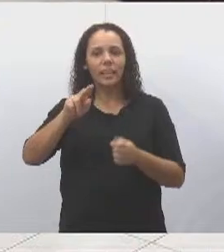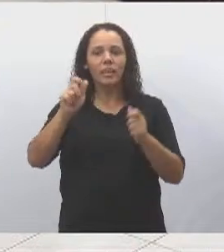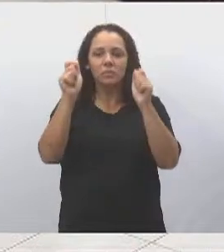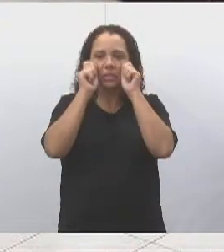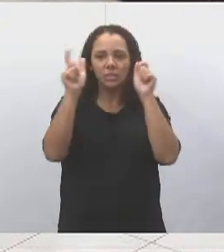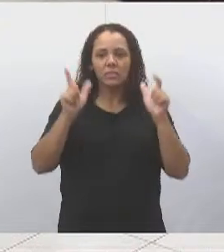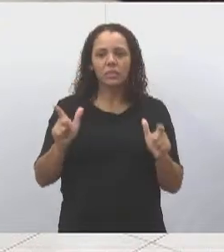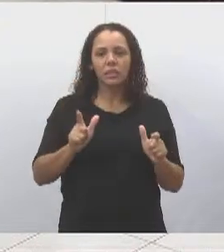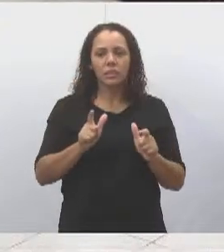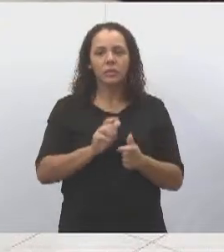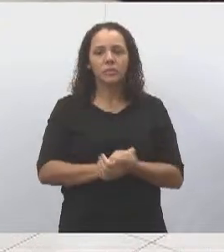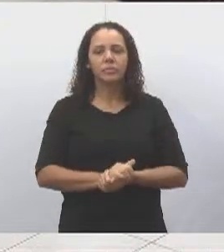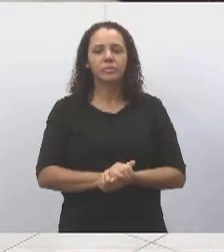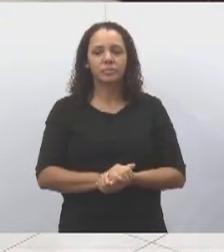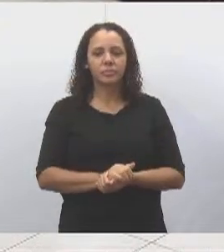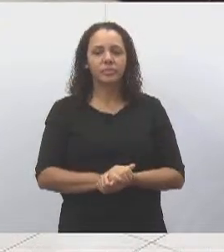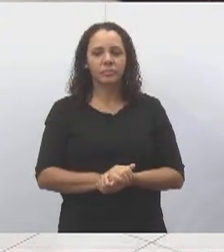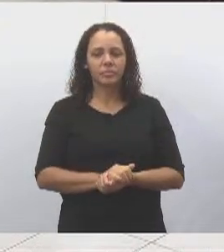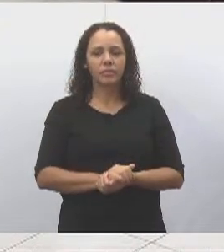o JAL acordou,